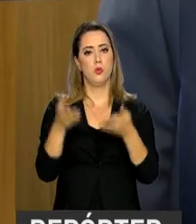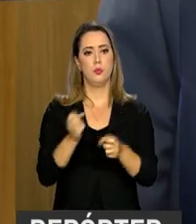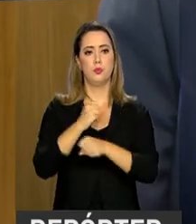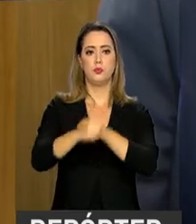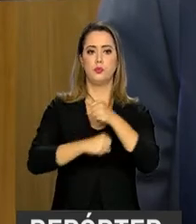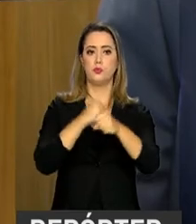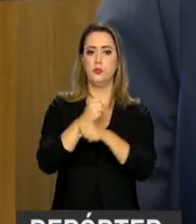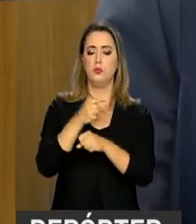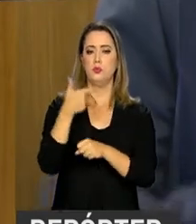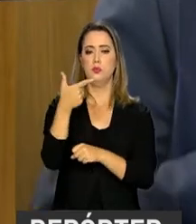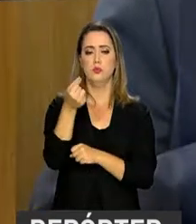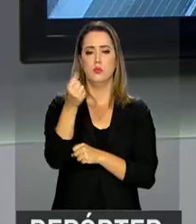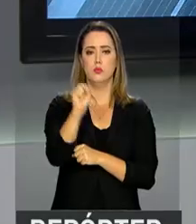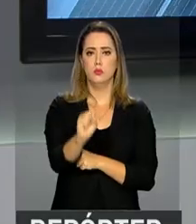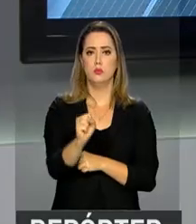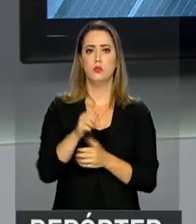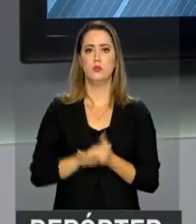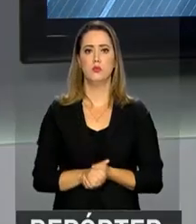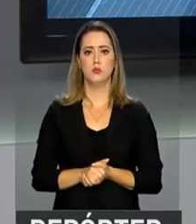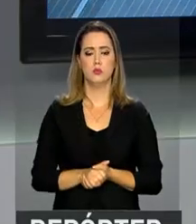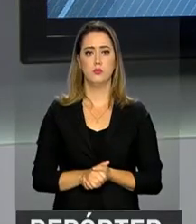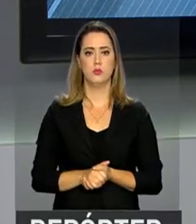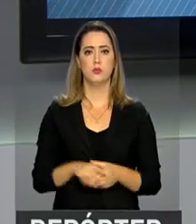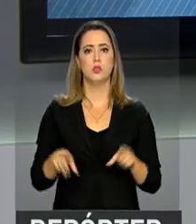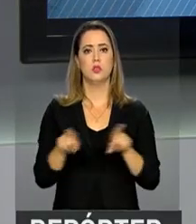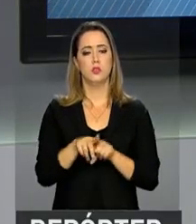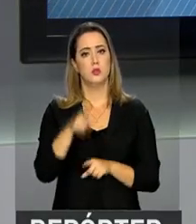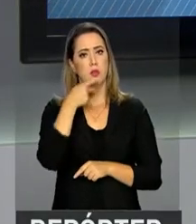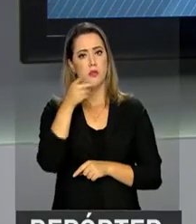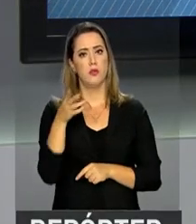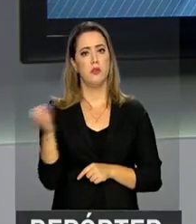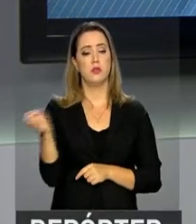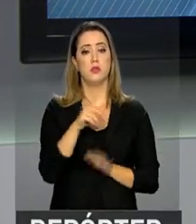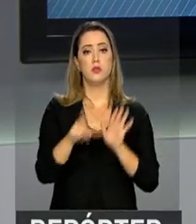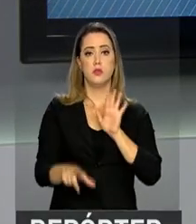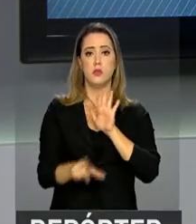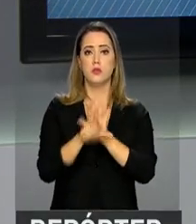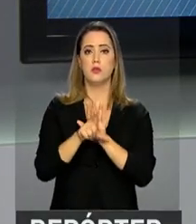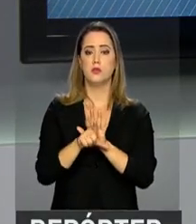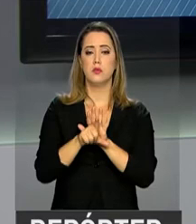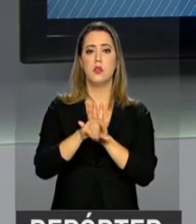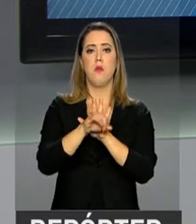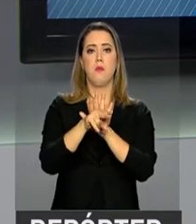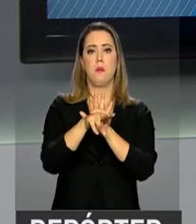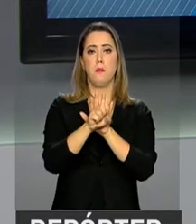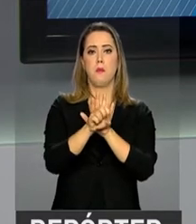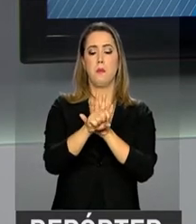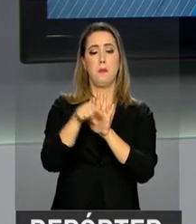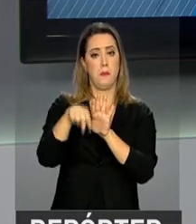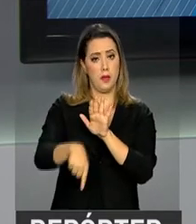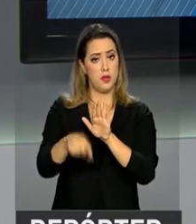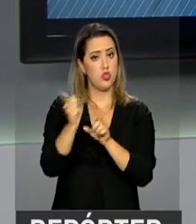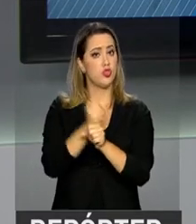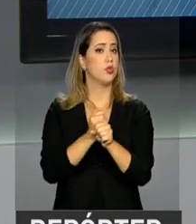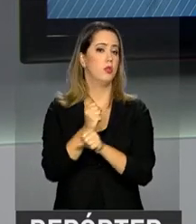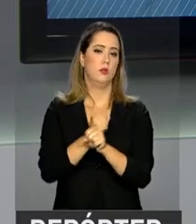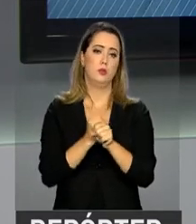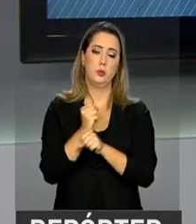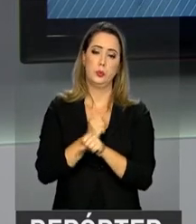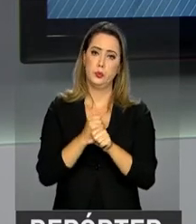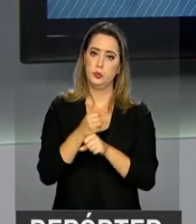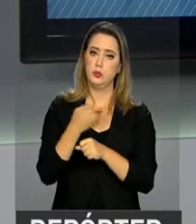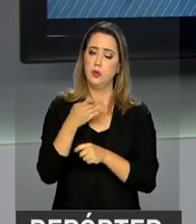ano de 2018 meirelles defendeu também a aprovação da reforma da previdência ainda em 2017